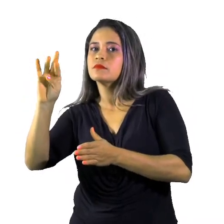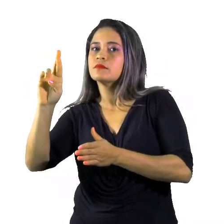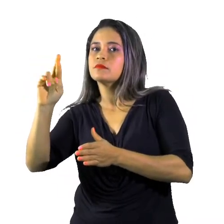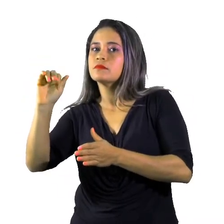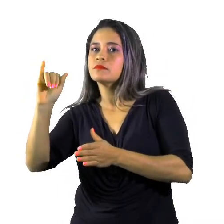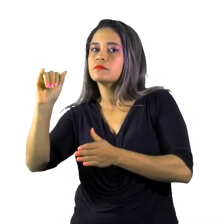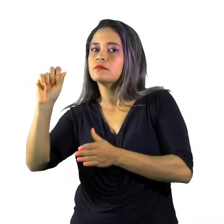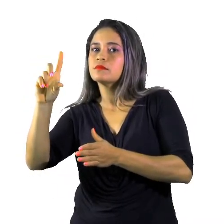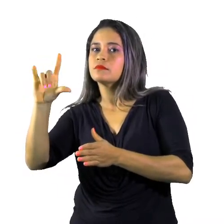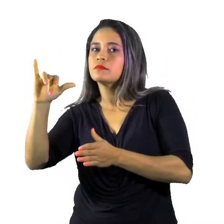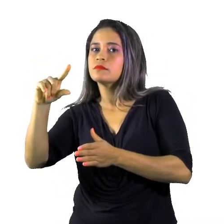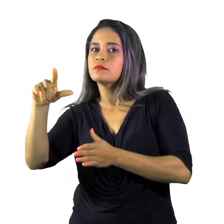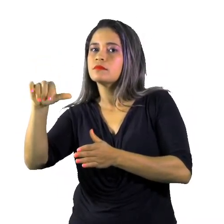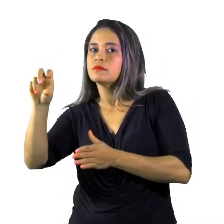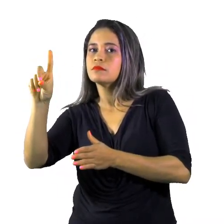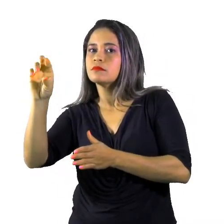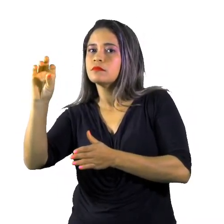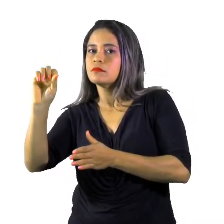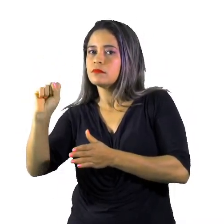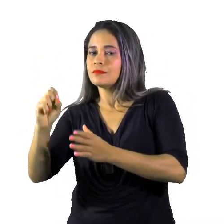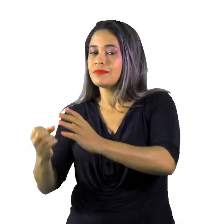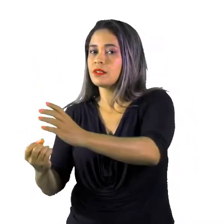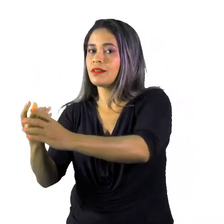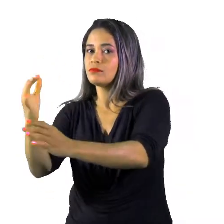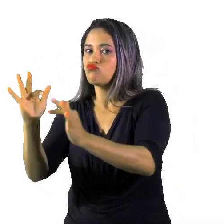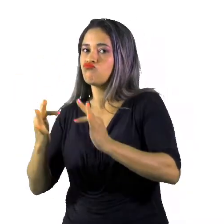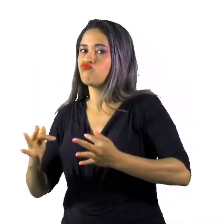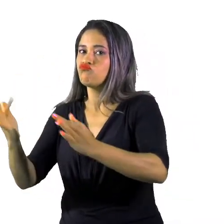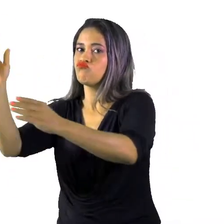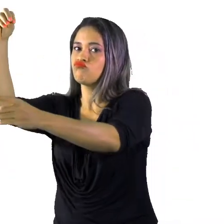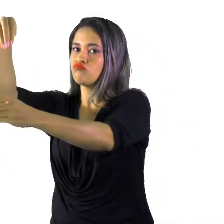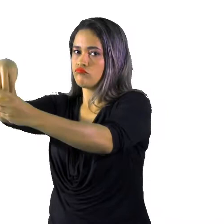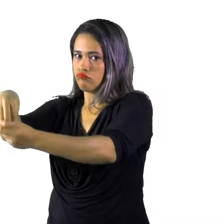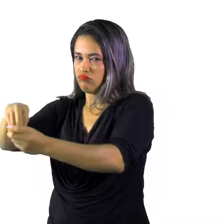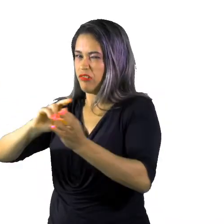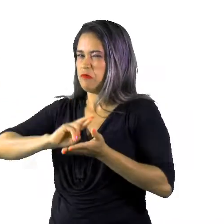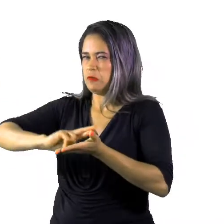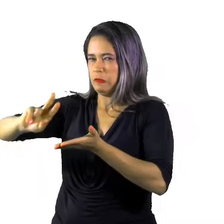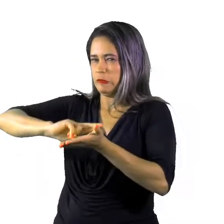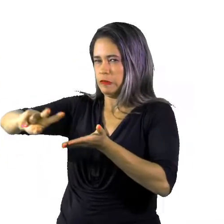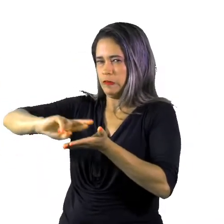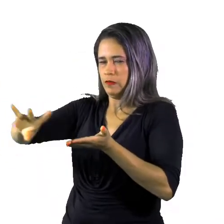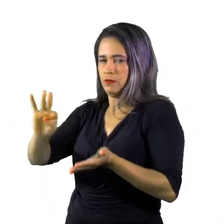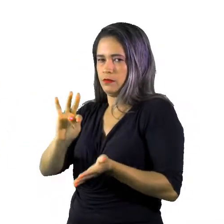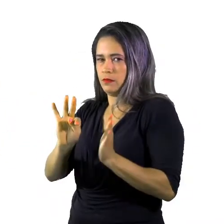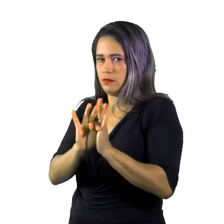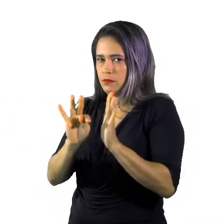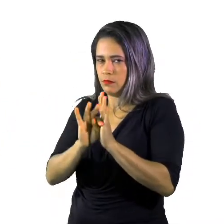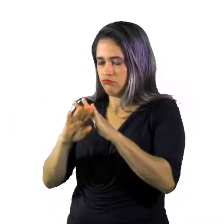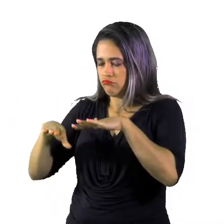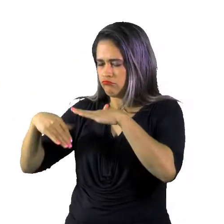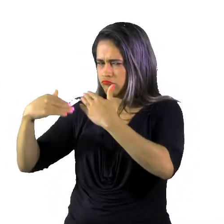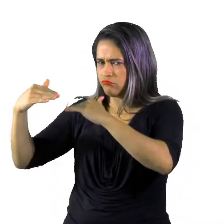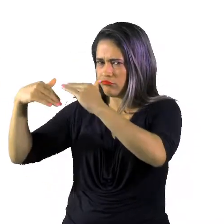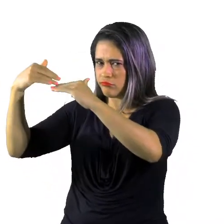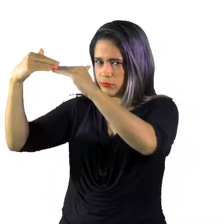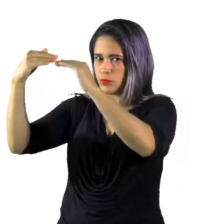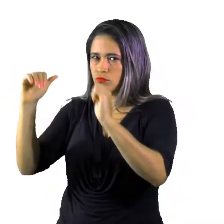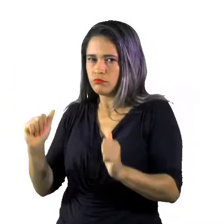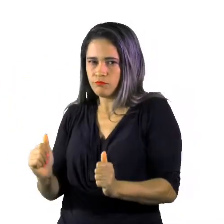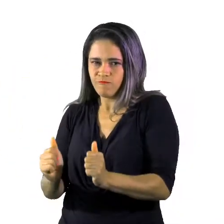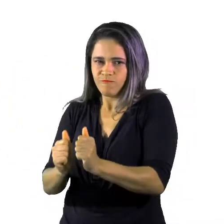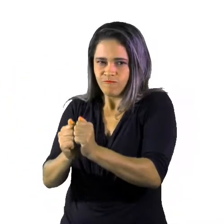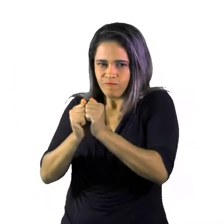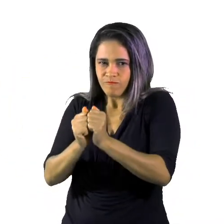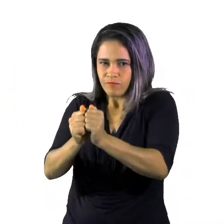com essa evolução do meio tecnológico, tá? Várias técnicas evoluindo, juntando